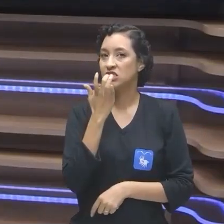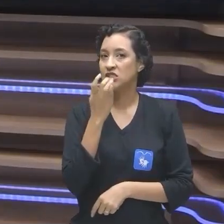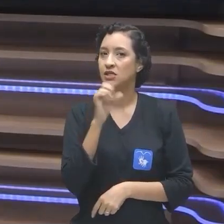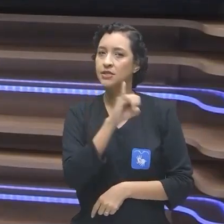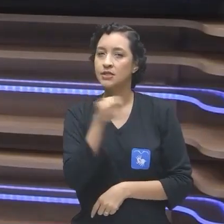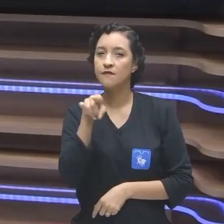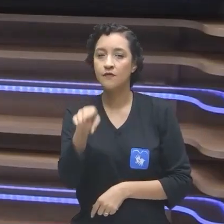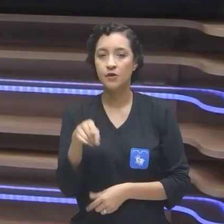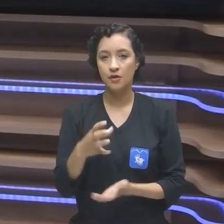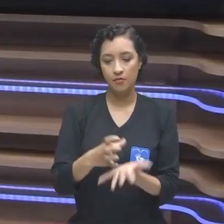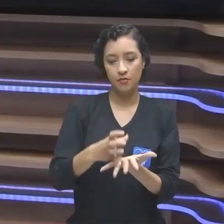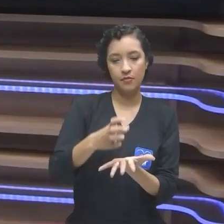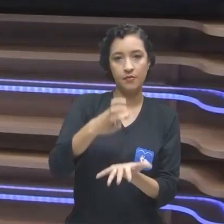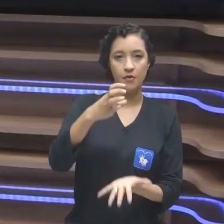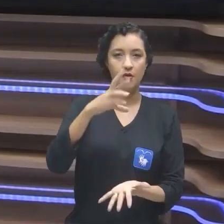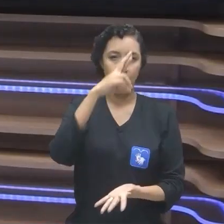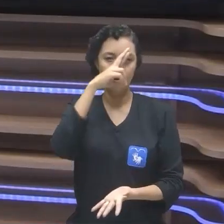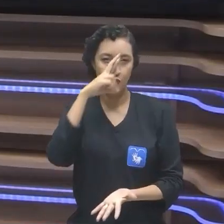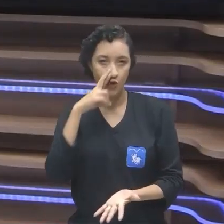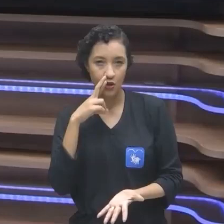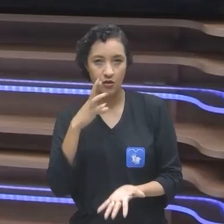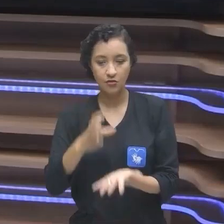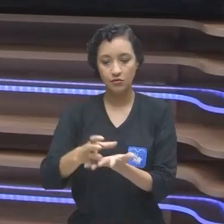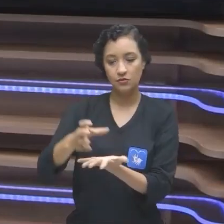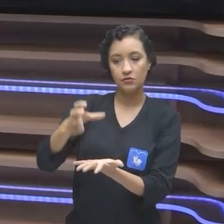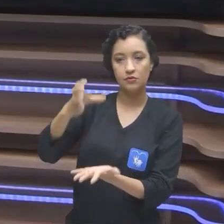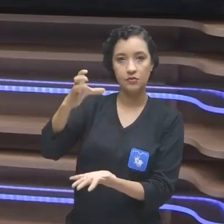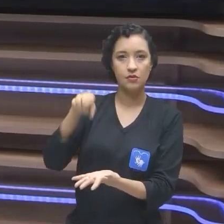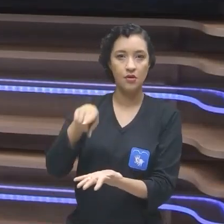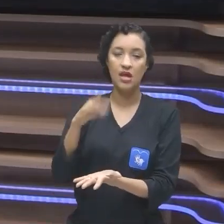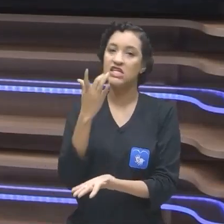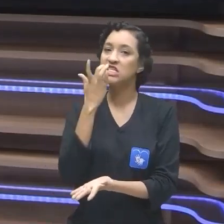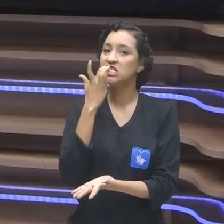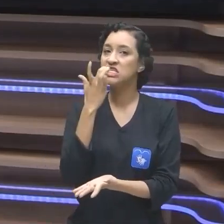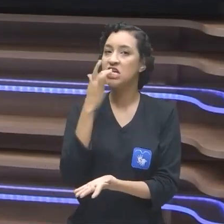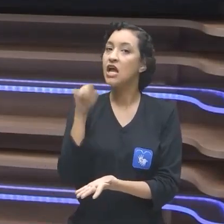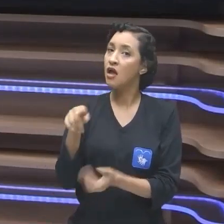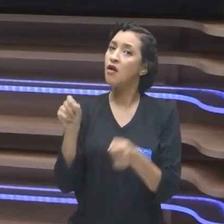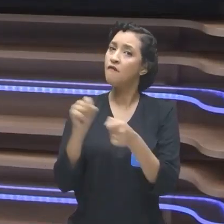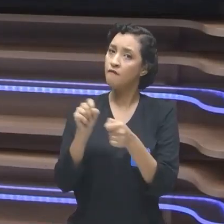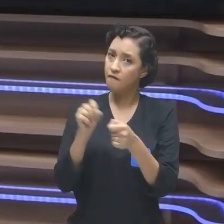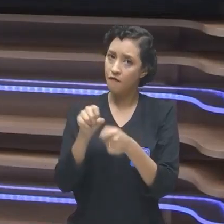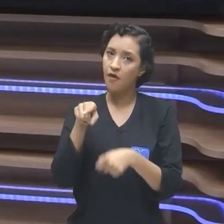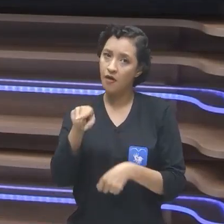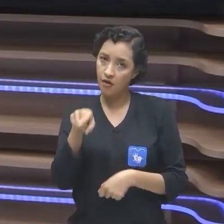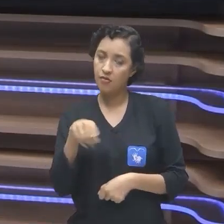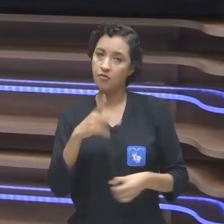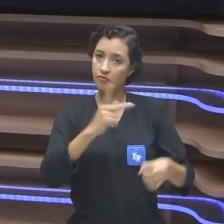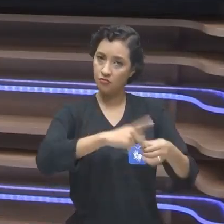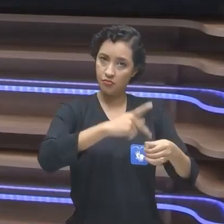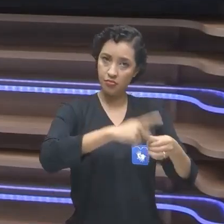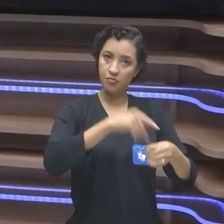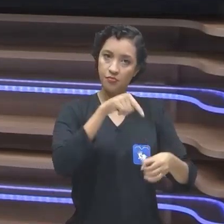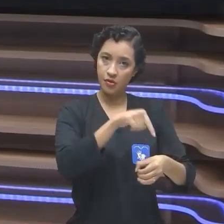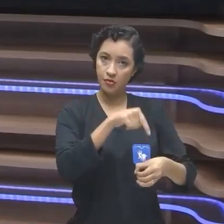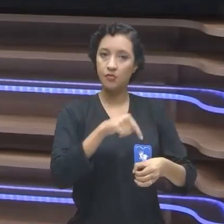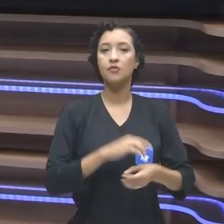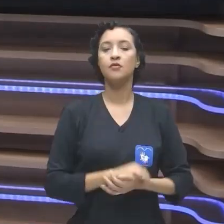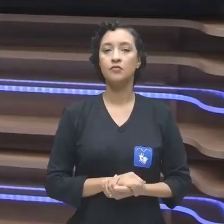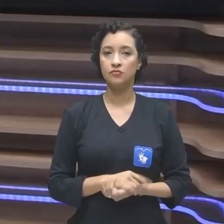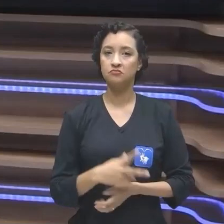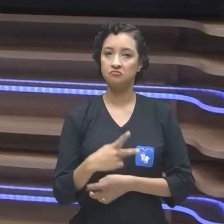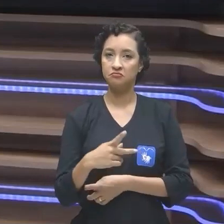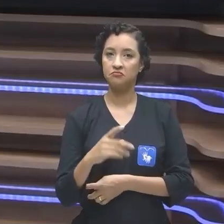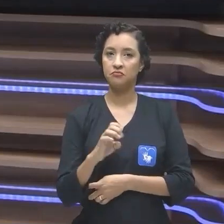garrafa PET, uma garrafa de refrigerante de plástico, ela é resultado desse recurso chamado